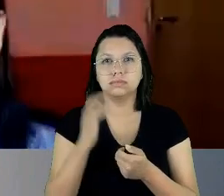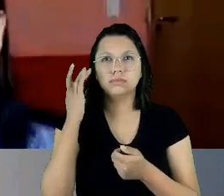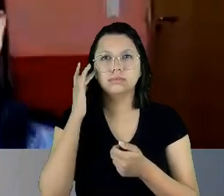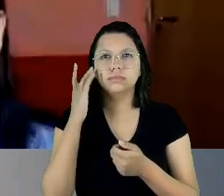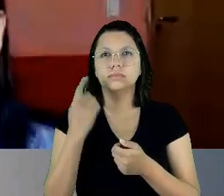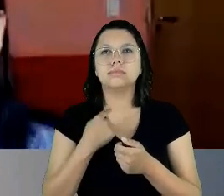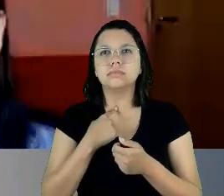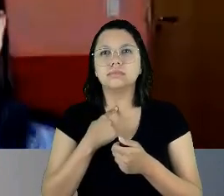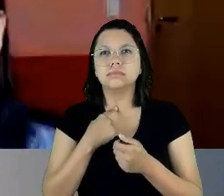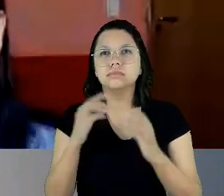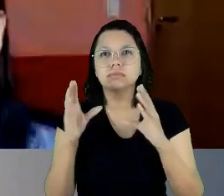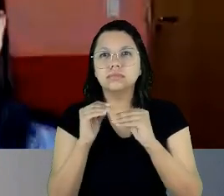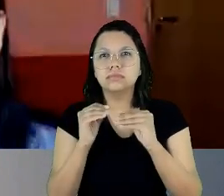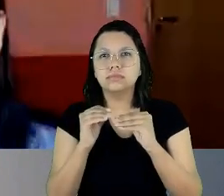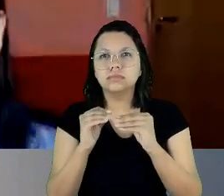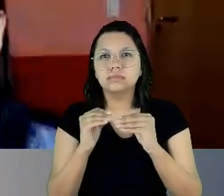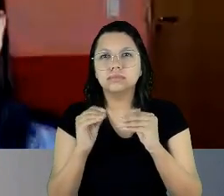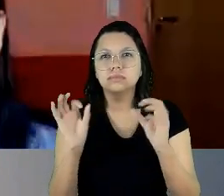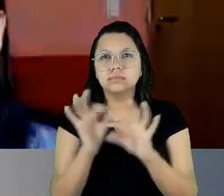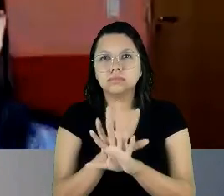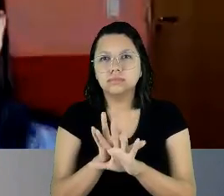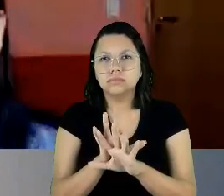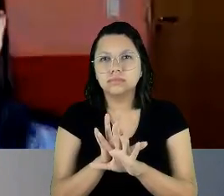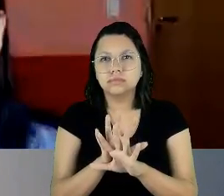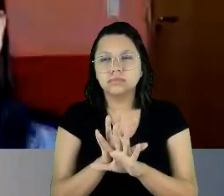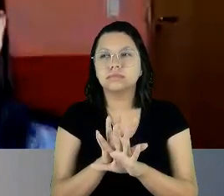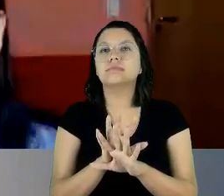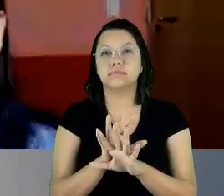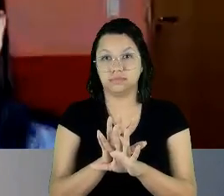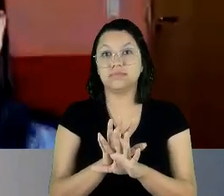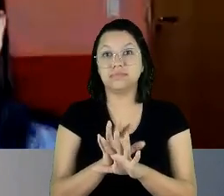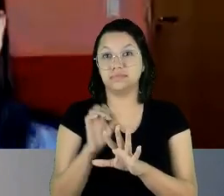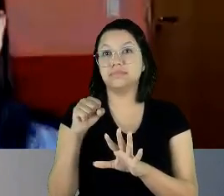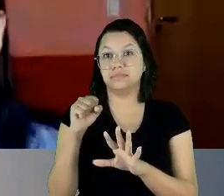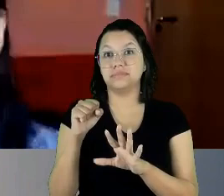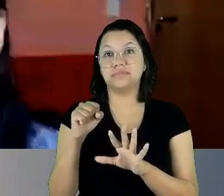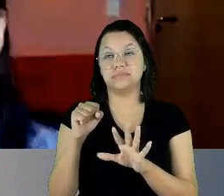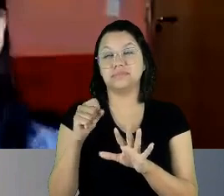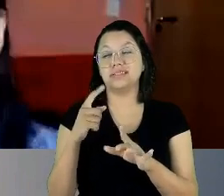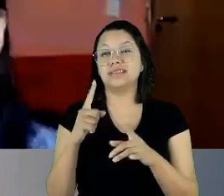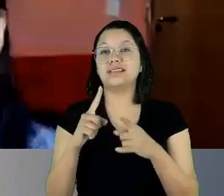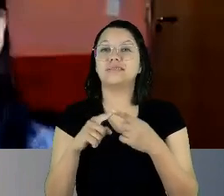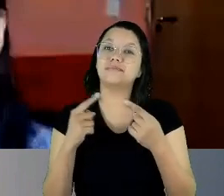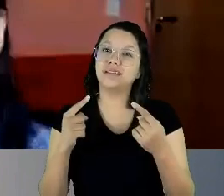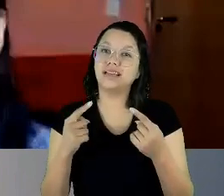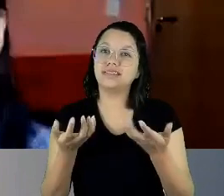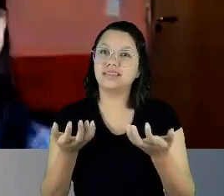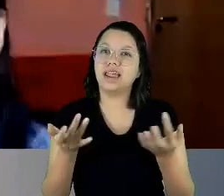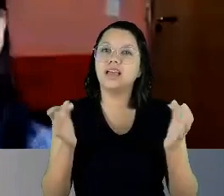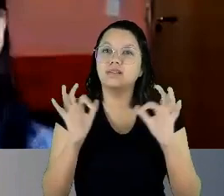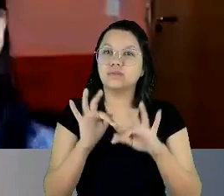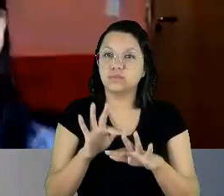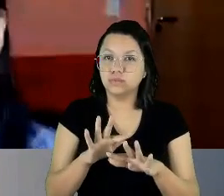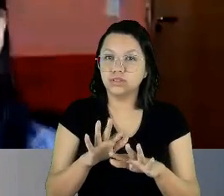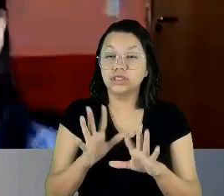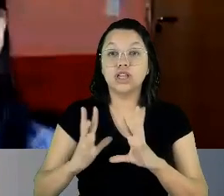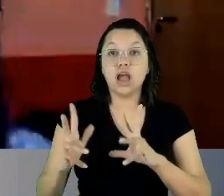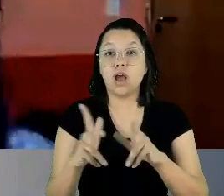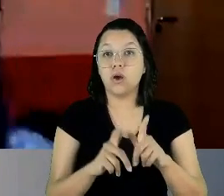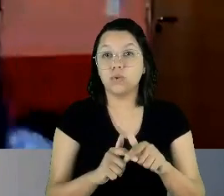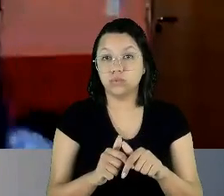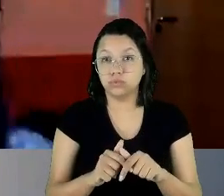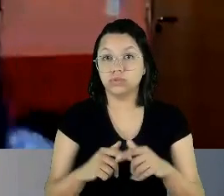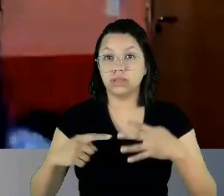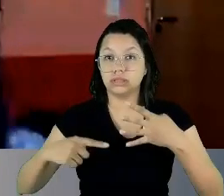eu acho que meu fone estava mutado, que eu fiz a conclusão, não é? Mas eu só queria concluir que em todas